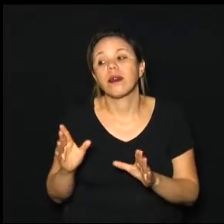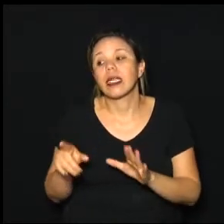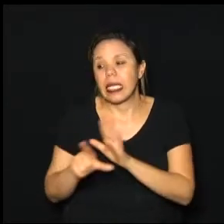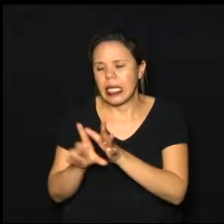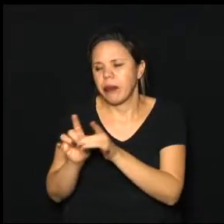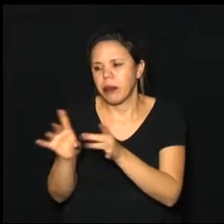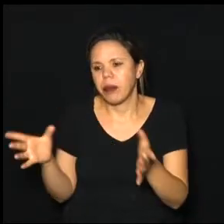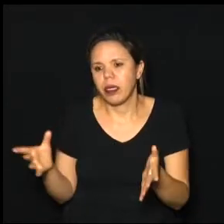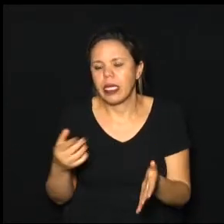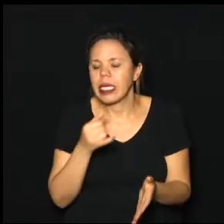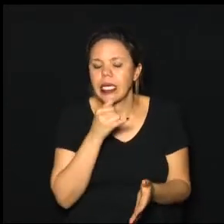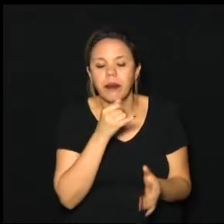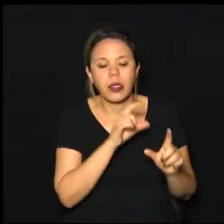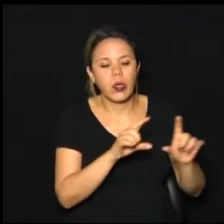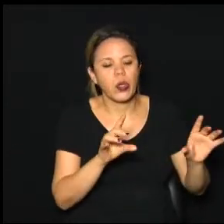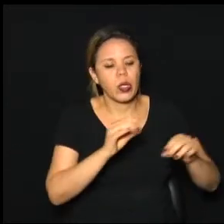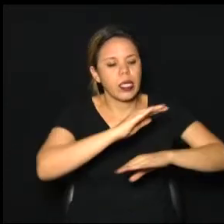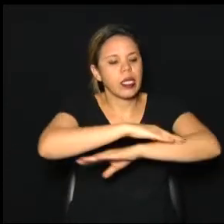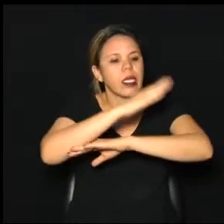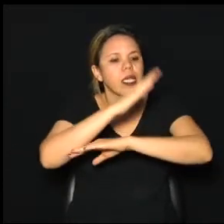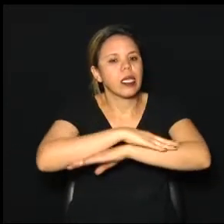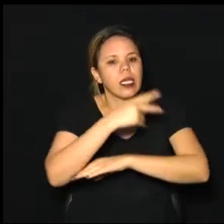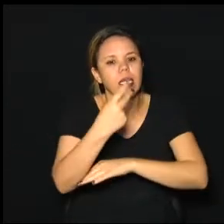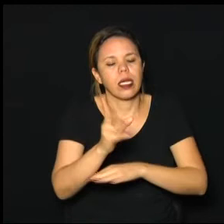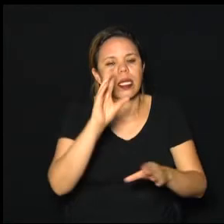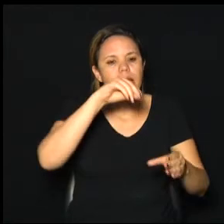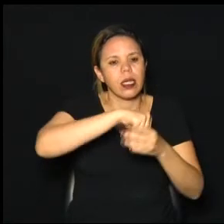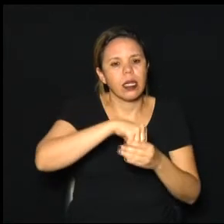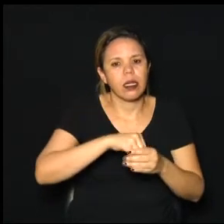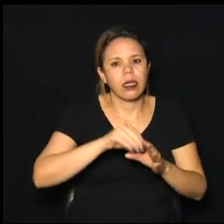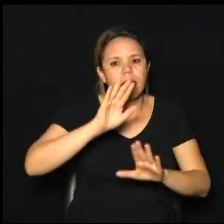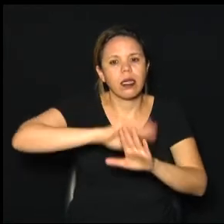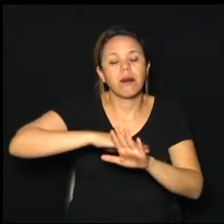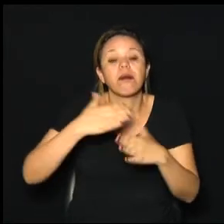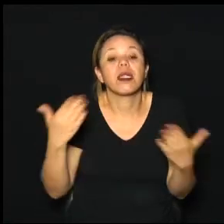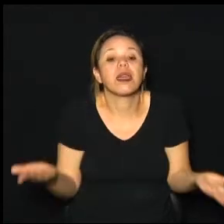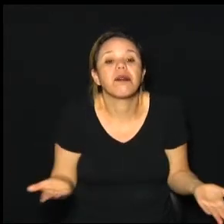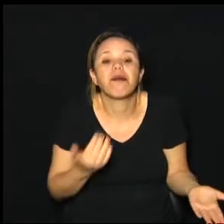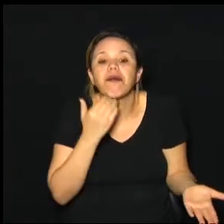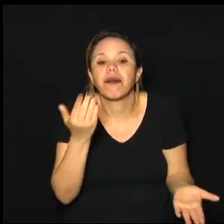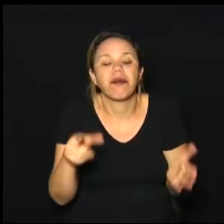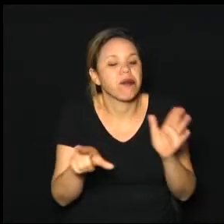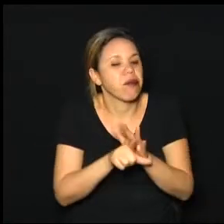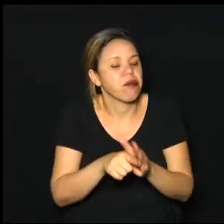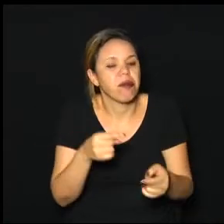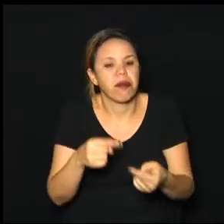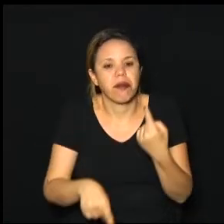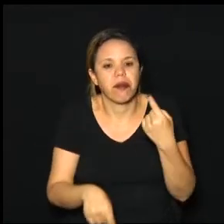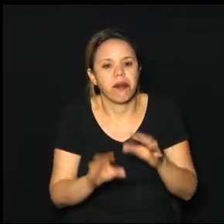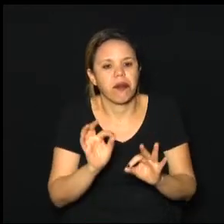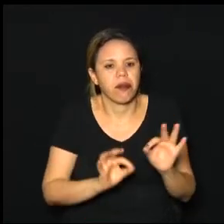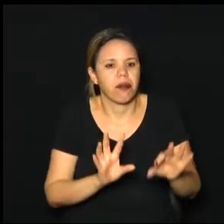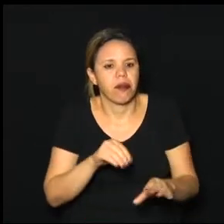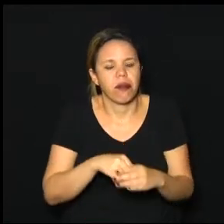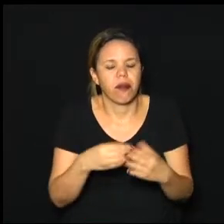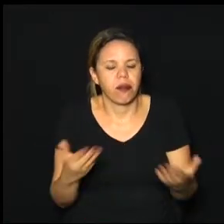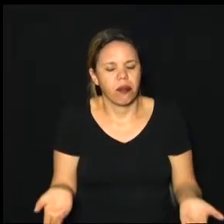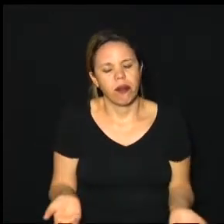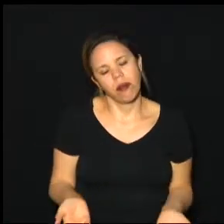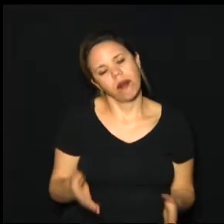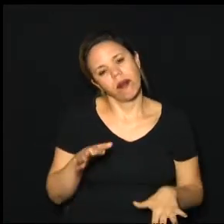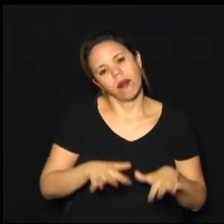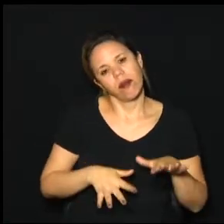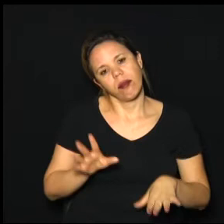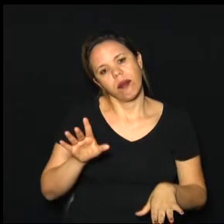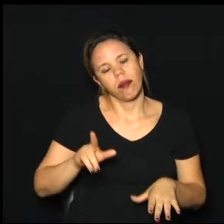colocar um adesivo na sua janela. Se for uma janela interna, você vai pôr um adesivo ali para quê, né? A lei não teria nem que regulamentar isso. Talvez a